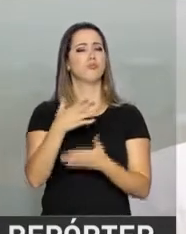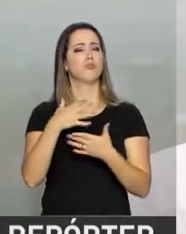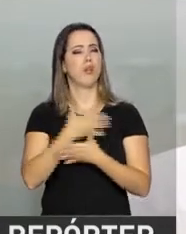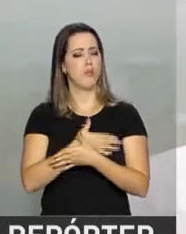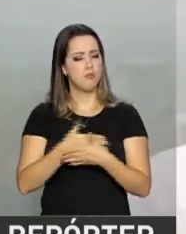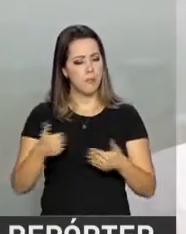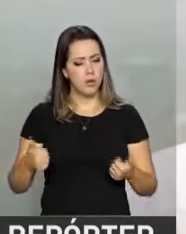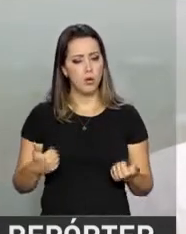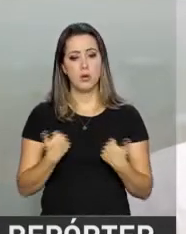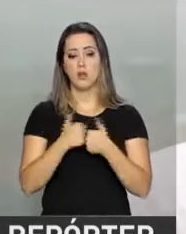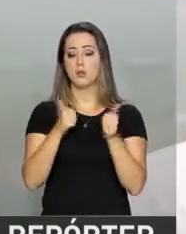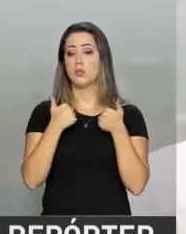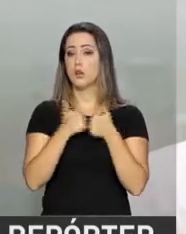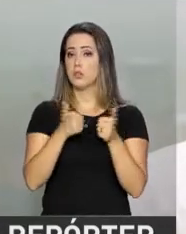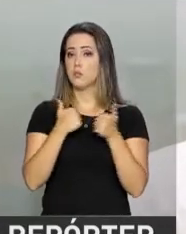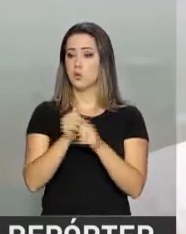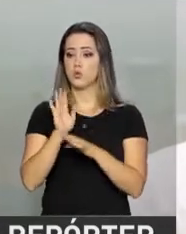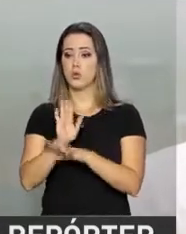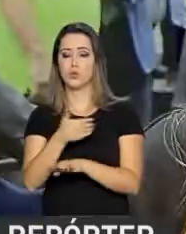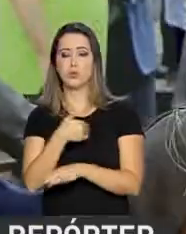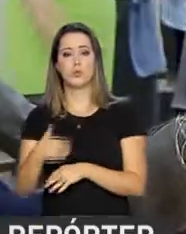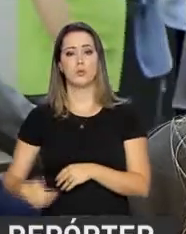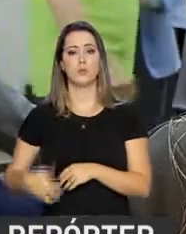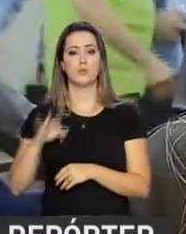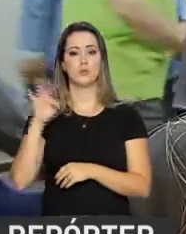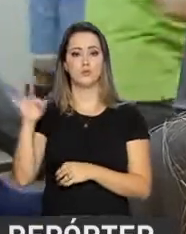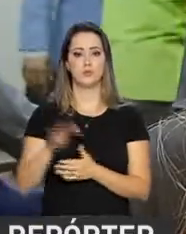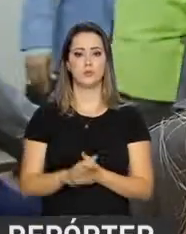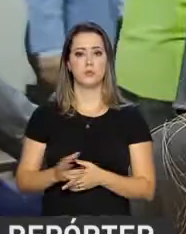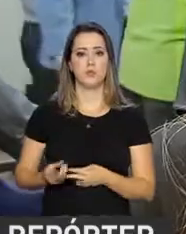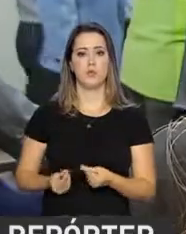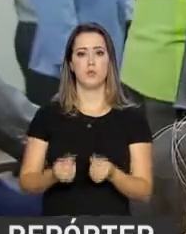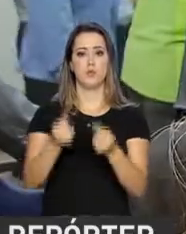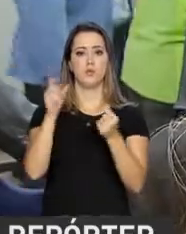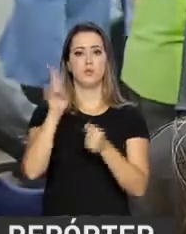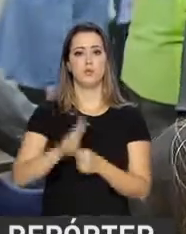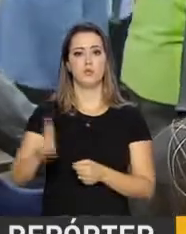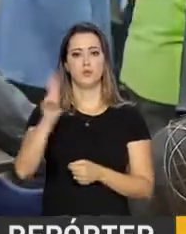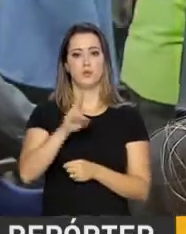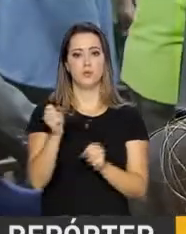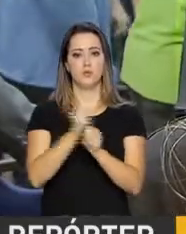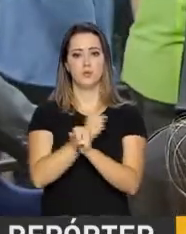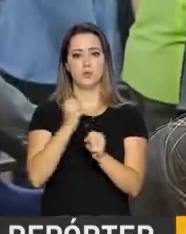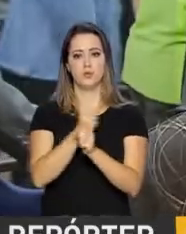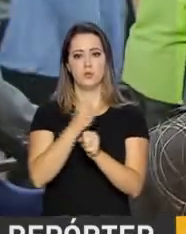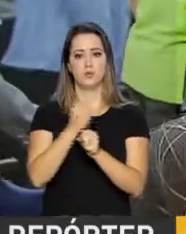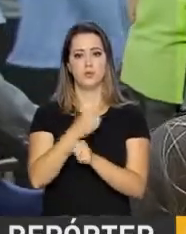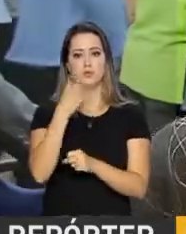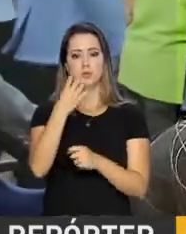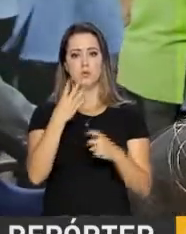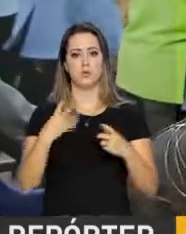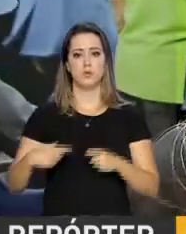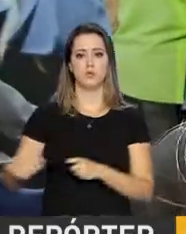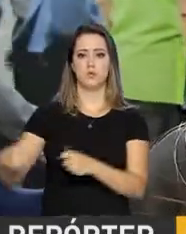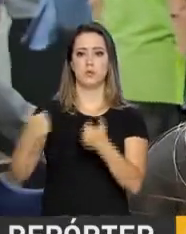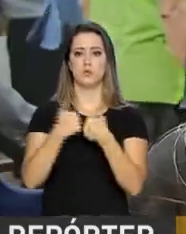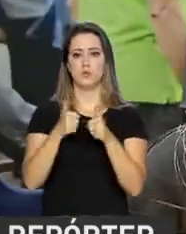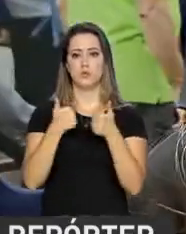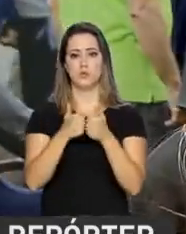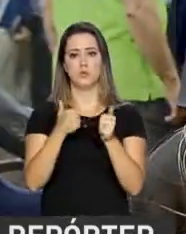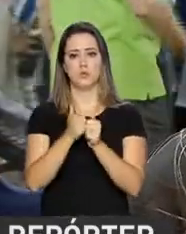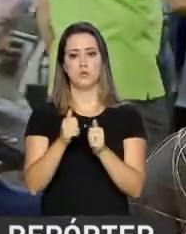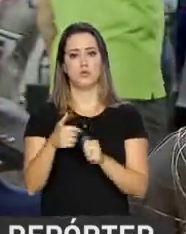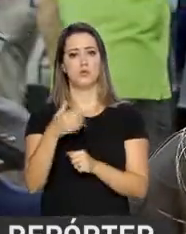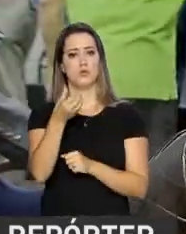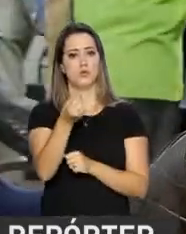mobilidade urbana com apoio e recursos do governo federal. Os recursos serão usados para a construção de 4 corredores de ônibus que irão atender